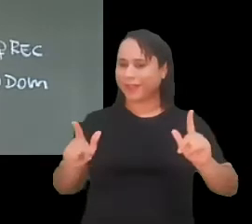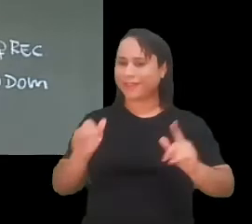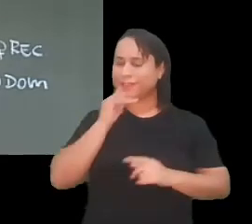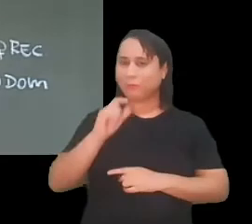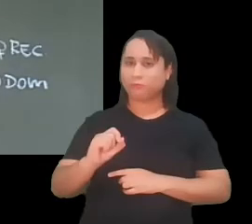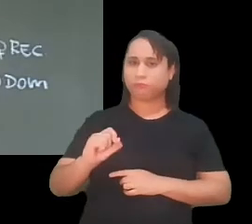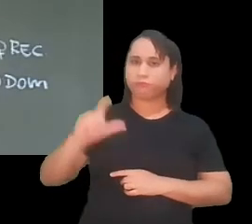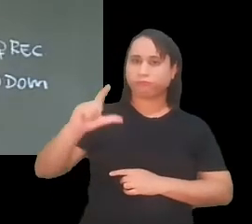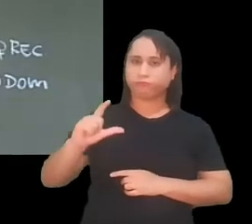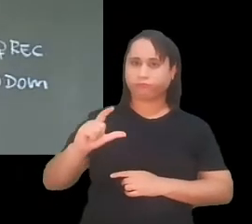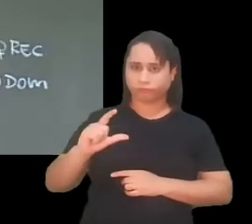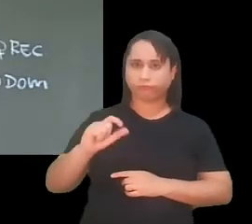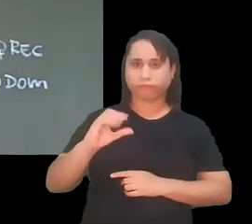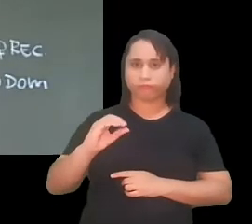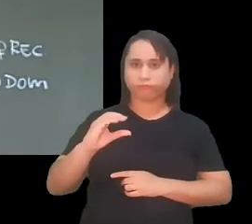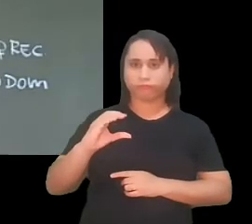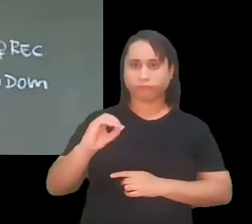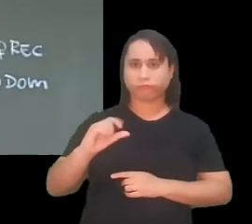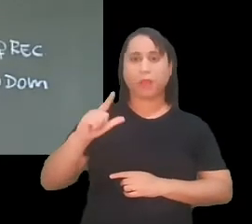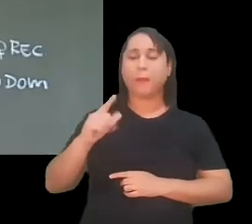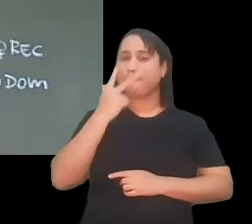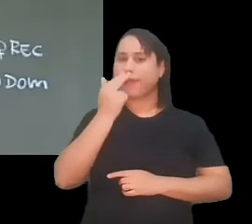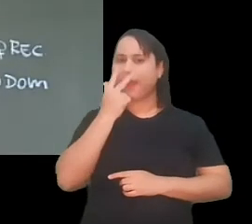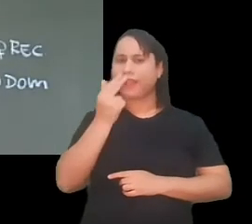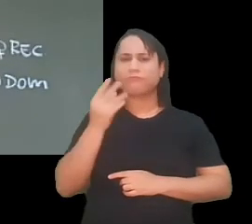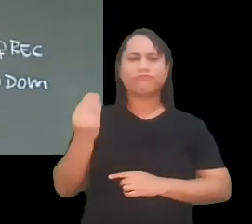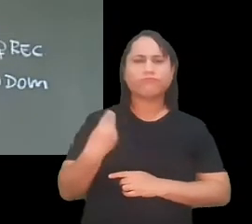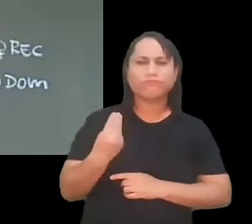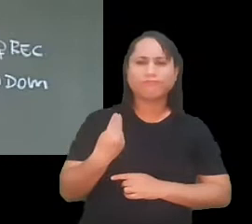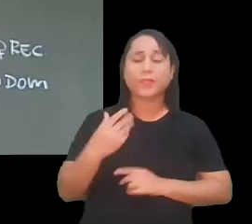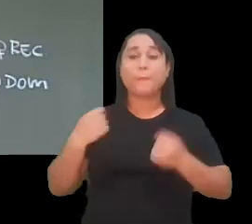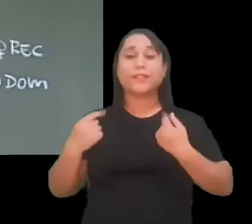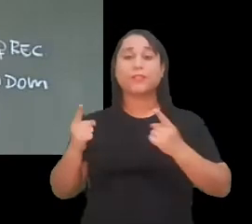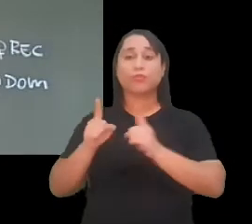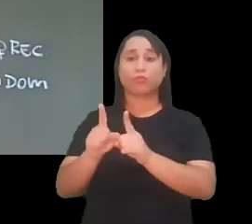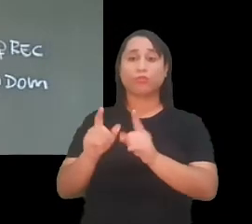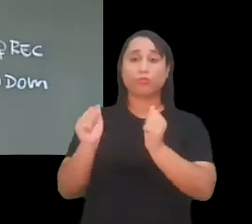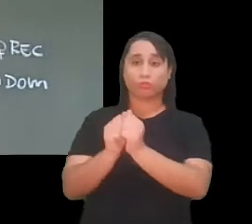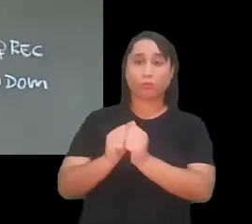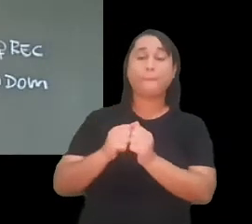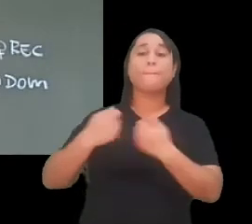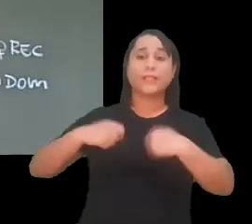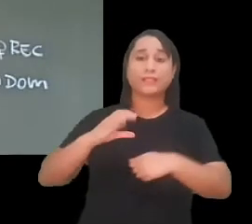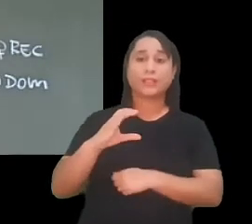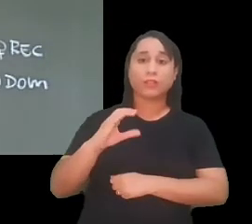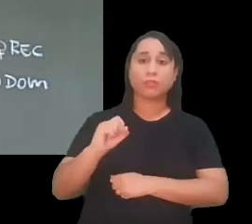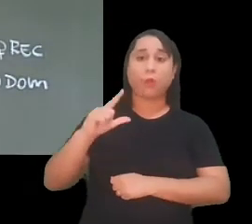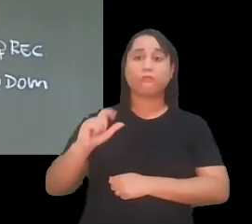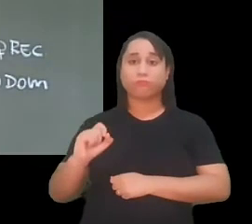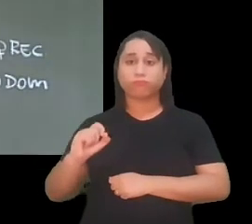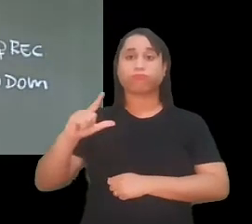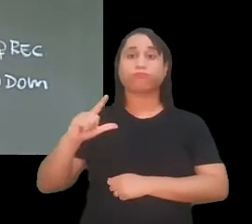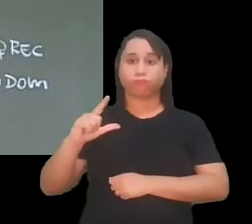como um alelo recessivo. Então, para ele poder se manifestar, ele tem que estar em dupla. Precisa de 2 Czões para manifestar a calvície, já que ele é recessivo na mulher.